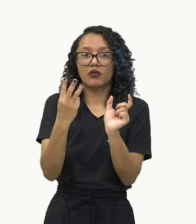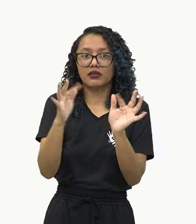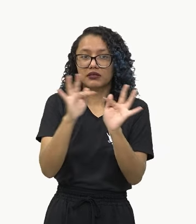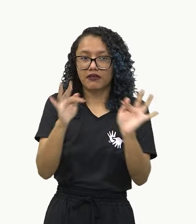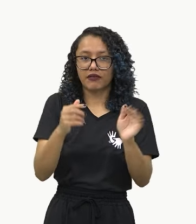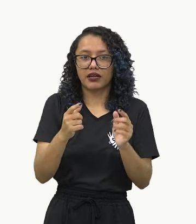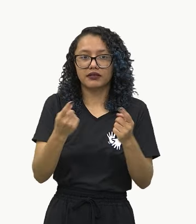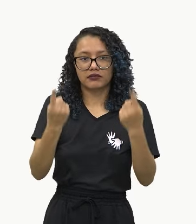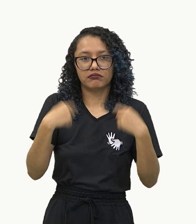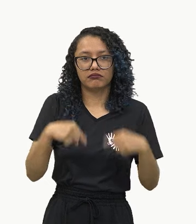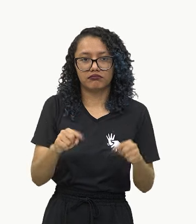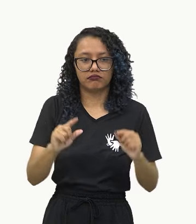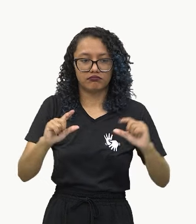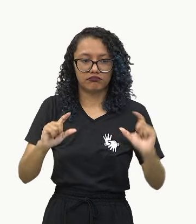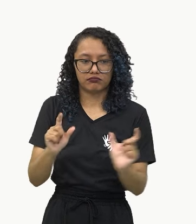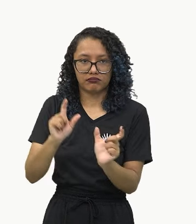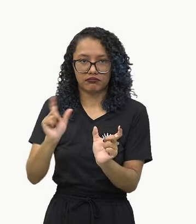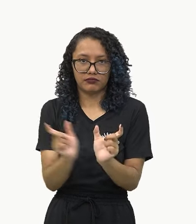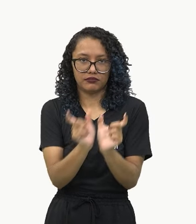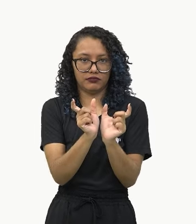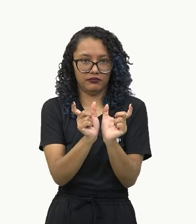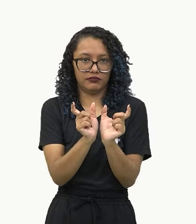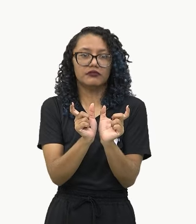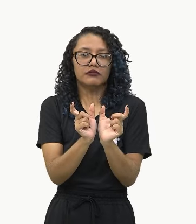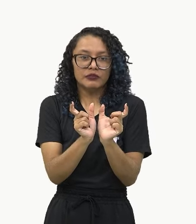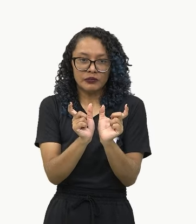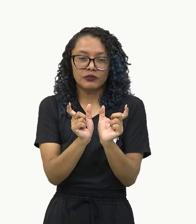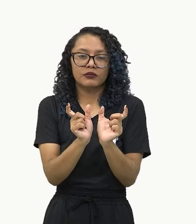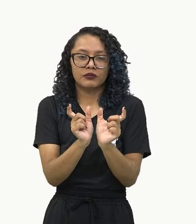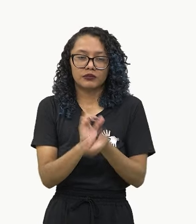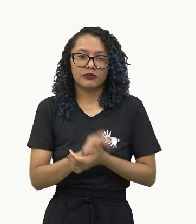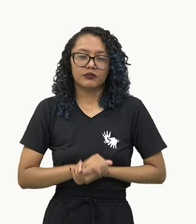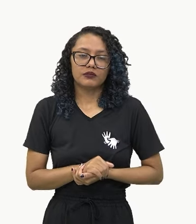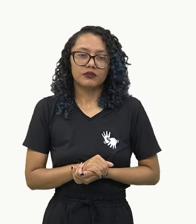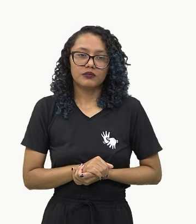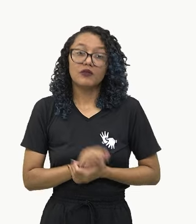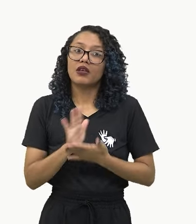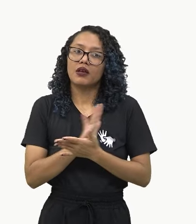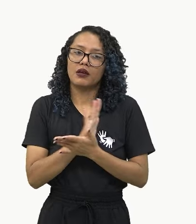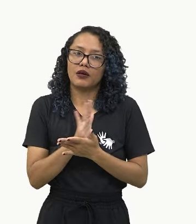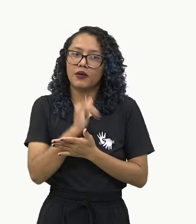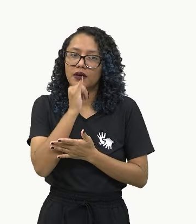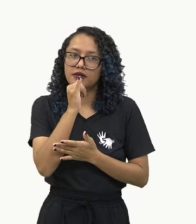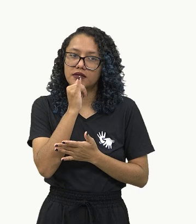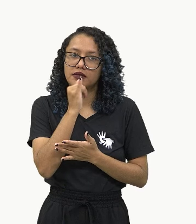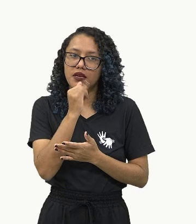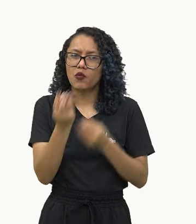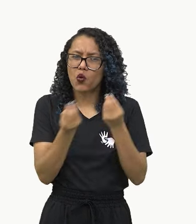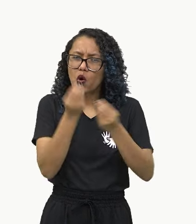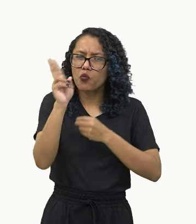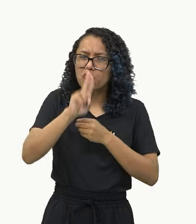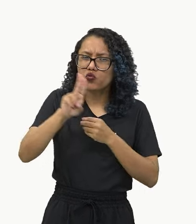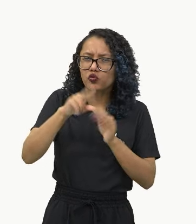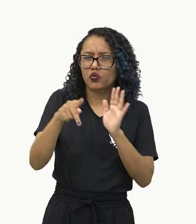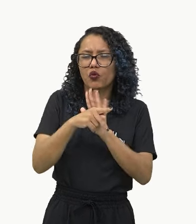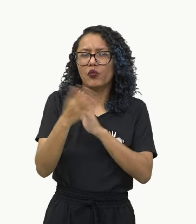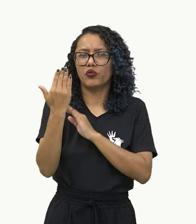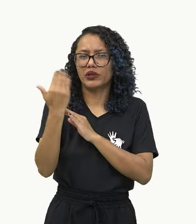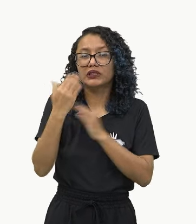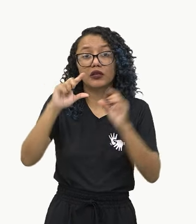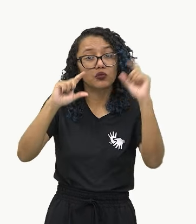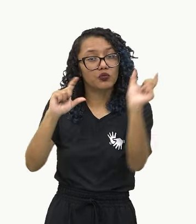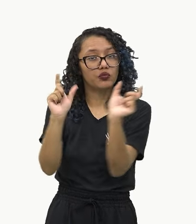no cenaram, tá bom? Então, aqui nós temos alguns exemplos desse pretérito composto,